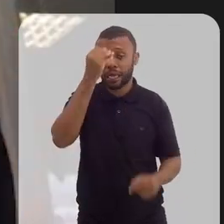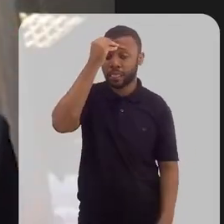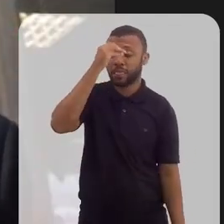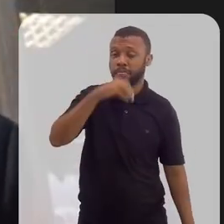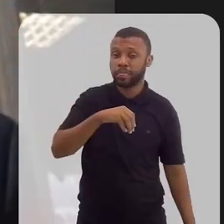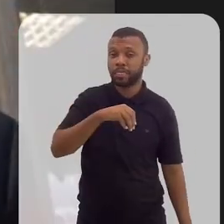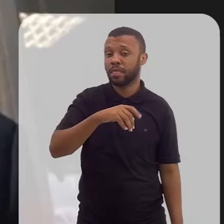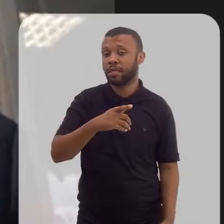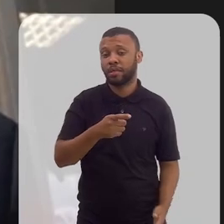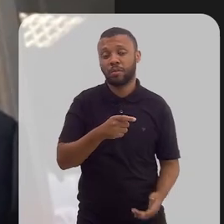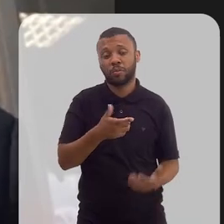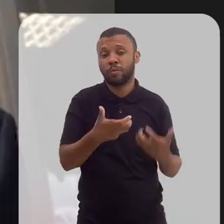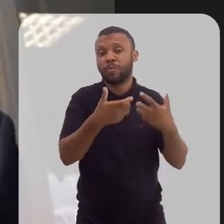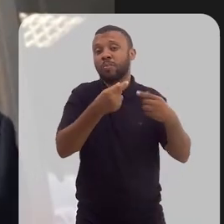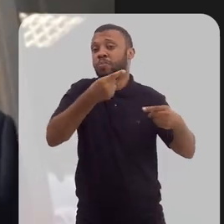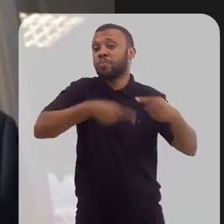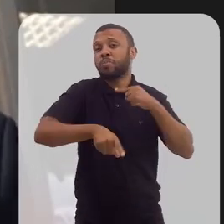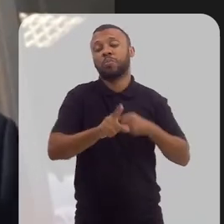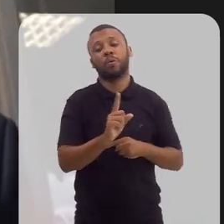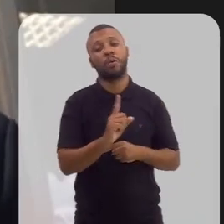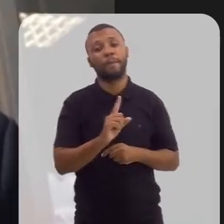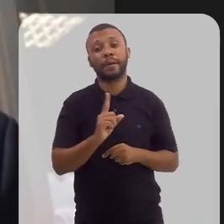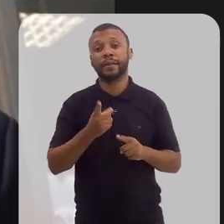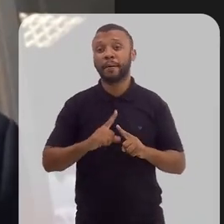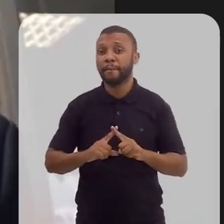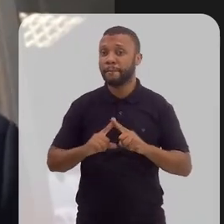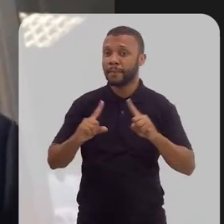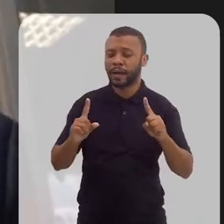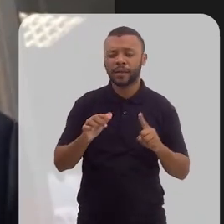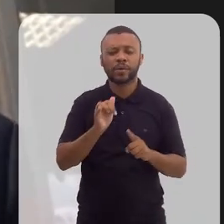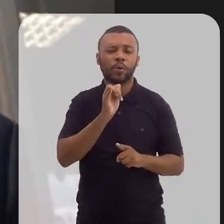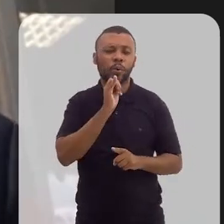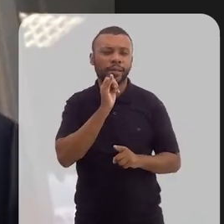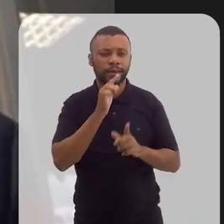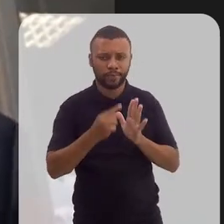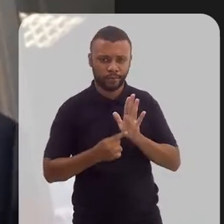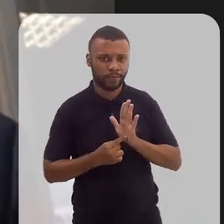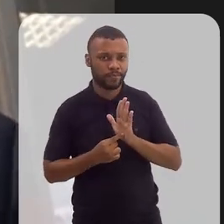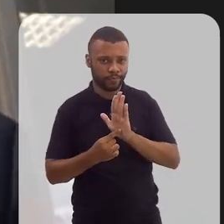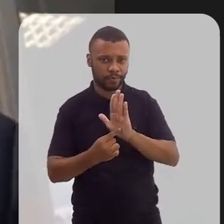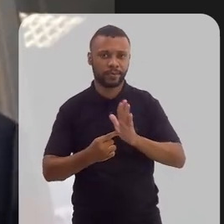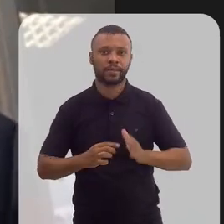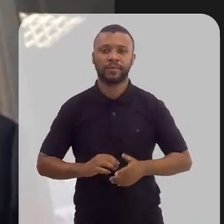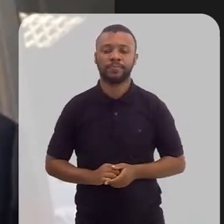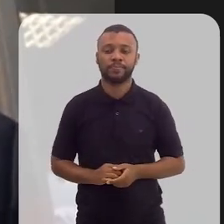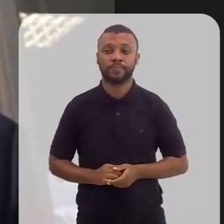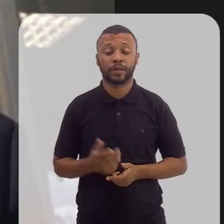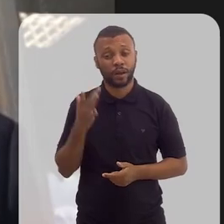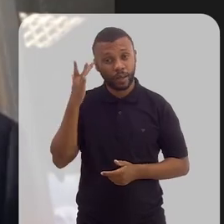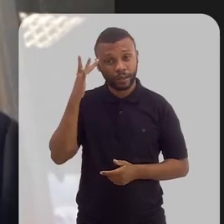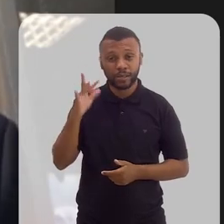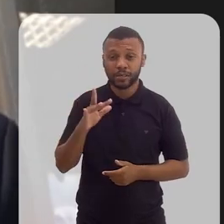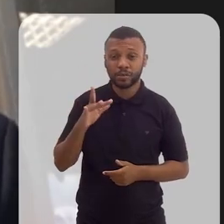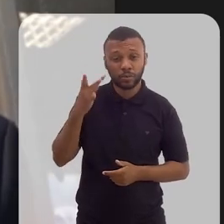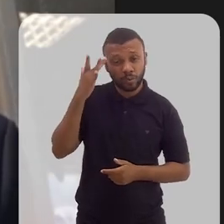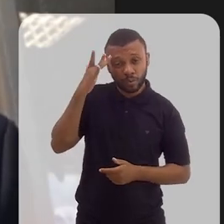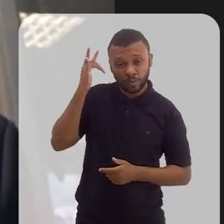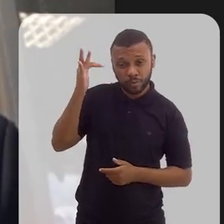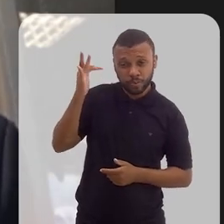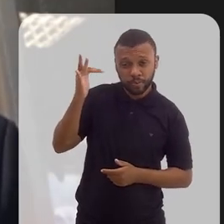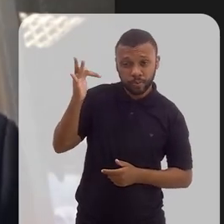não vai funcionar, né? Mas há, por exemplo, vamos pegar um exemplo que eu acho que no dia a dia das